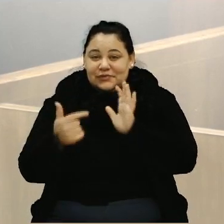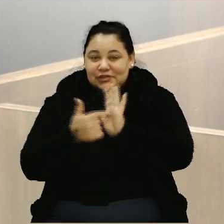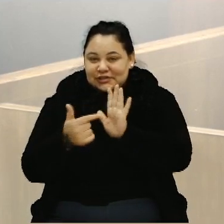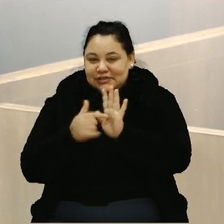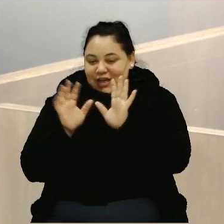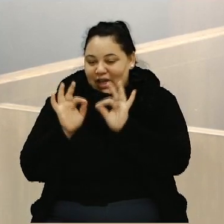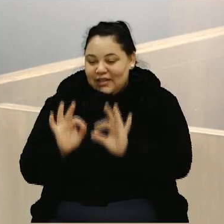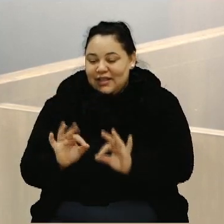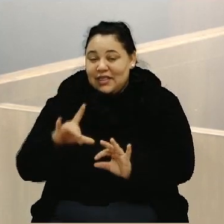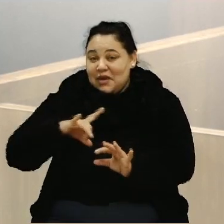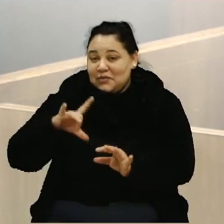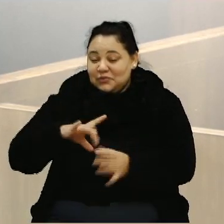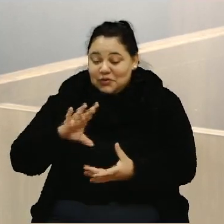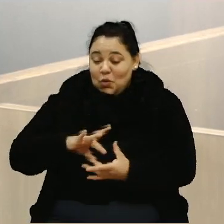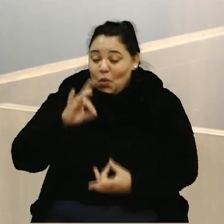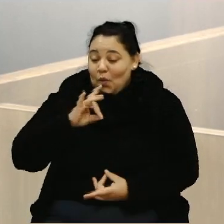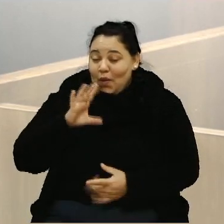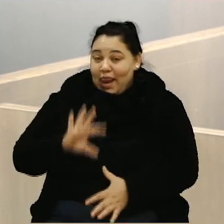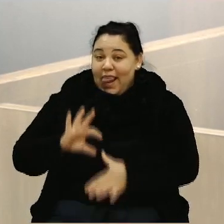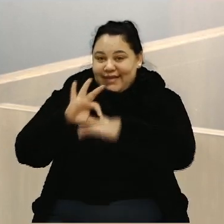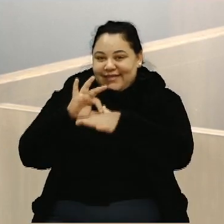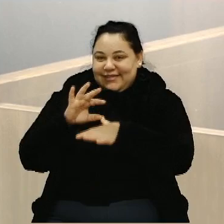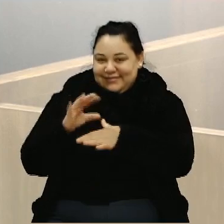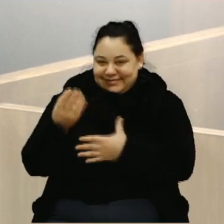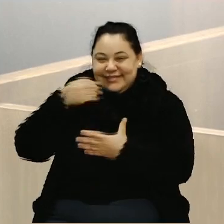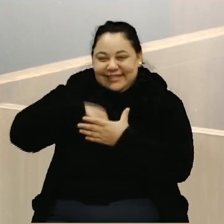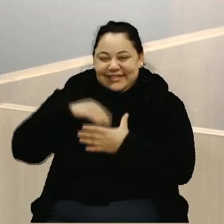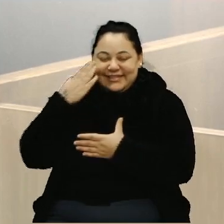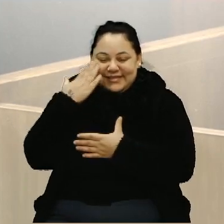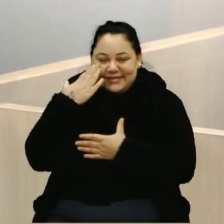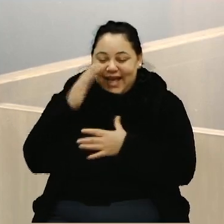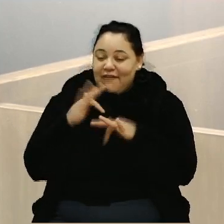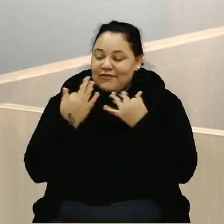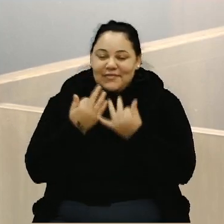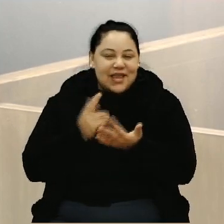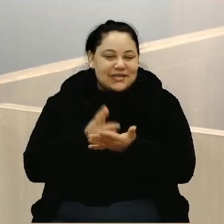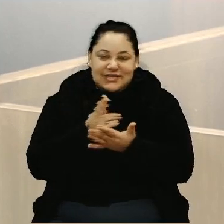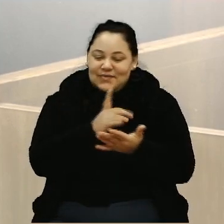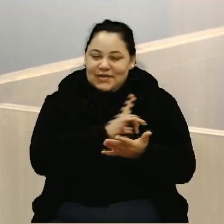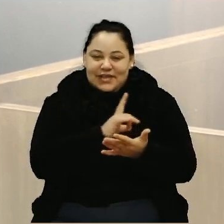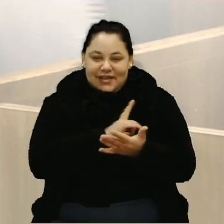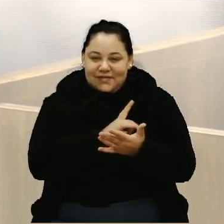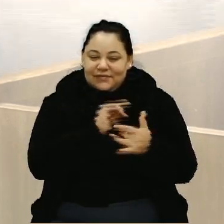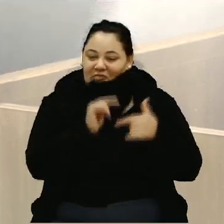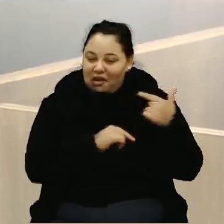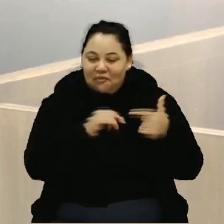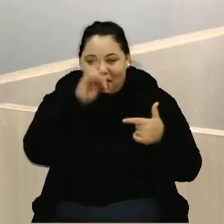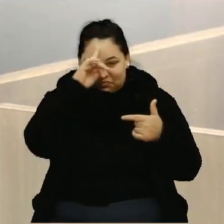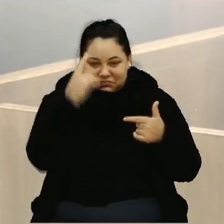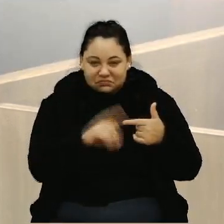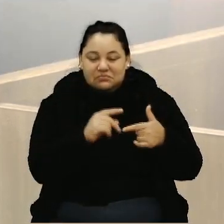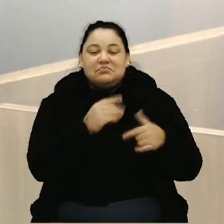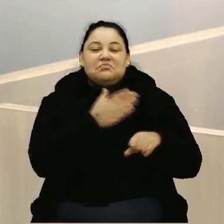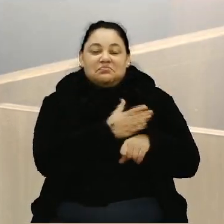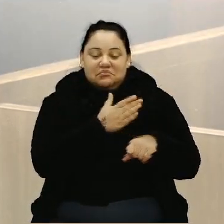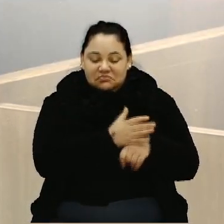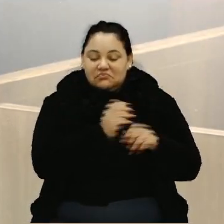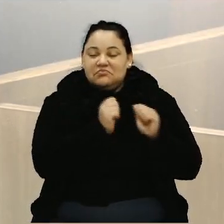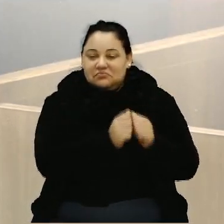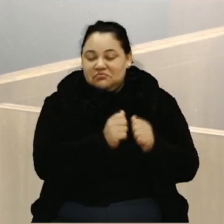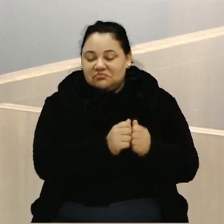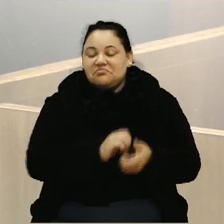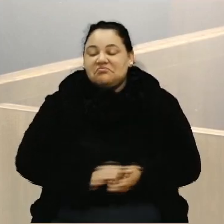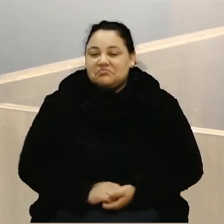de liderança. A família sempre teve forte atuação em conjunto.